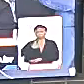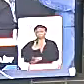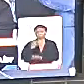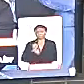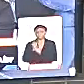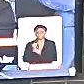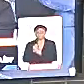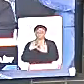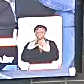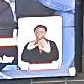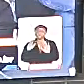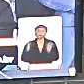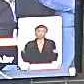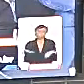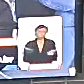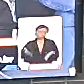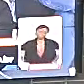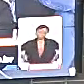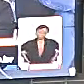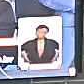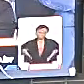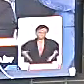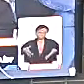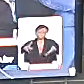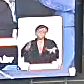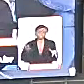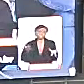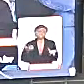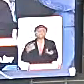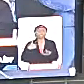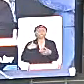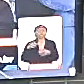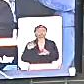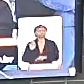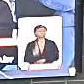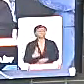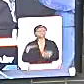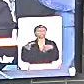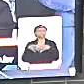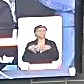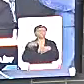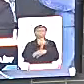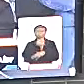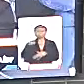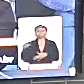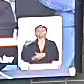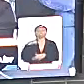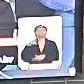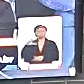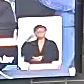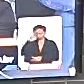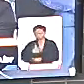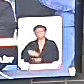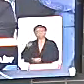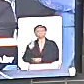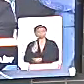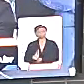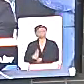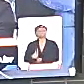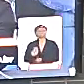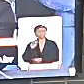cadeirante Então o que eu puder fazer para essa classe poder representar Vocês pode ter certeza que vocês T um representante à altura que vocês merecem